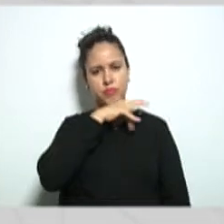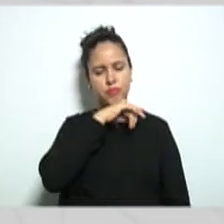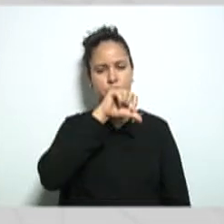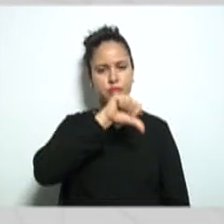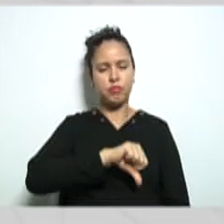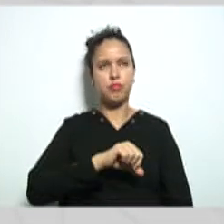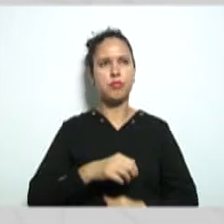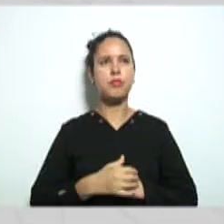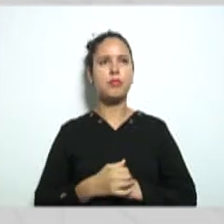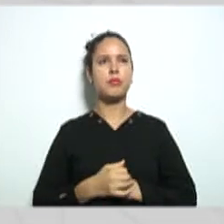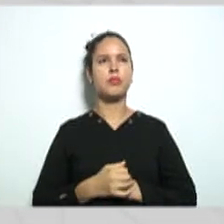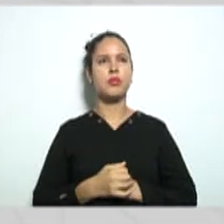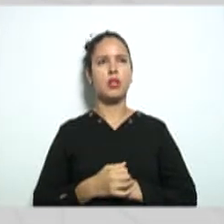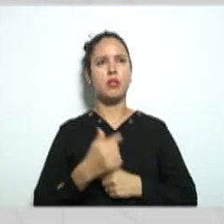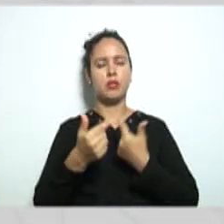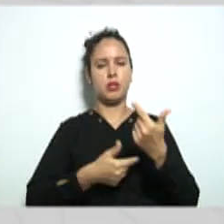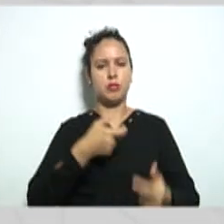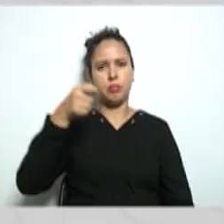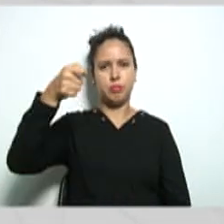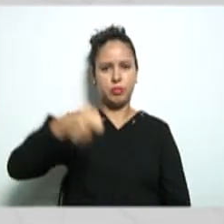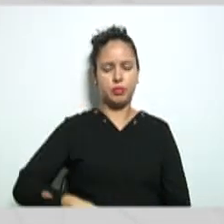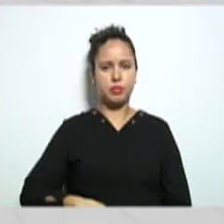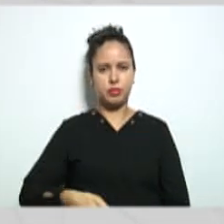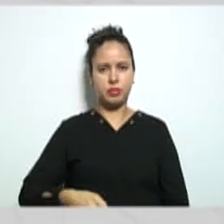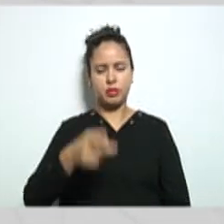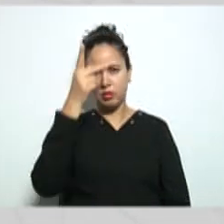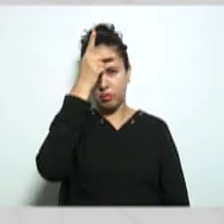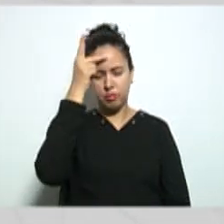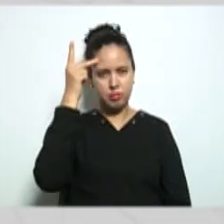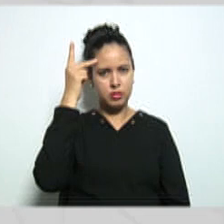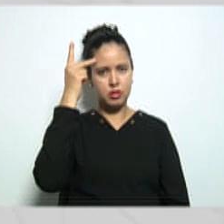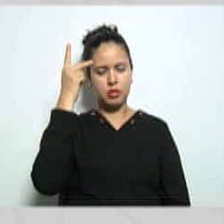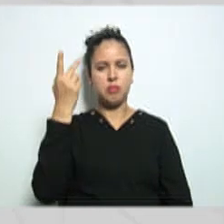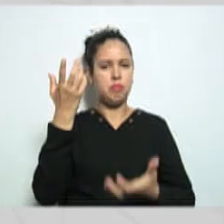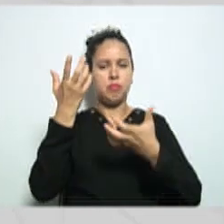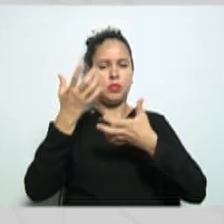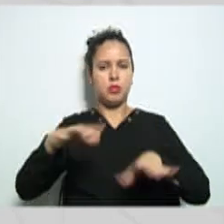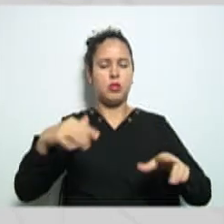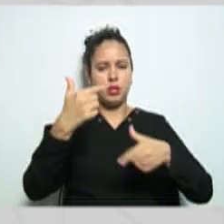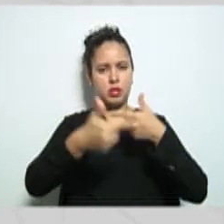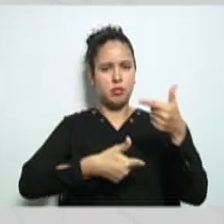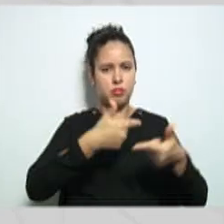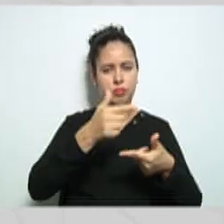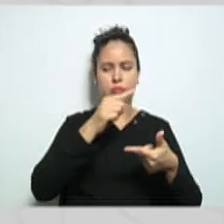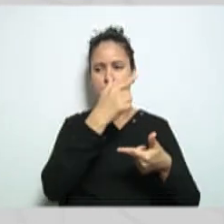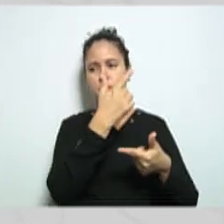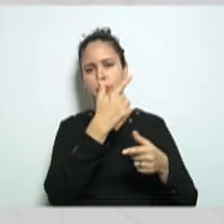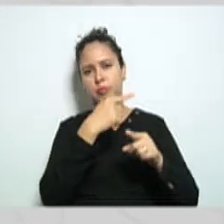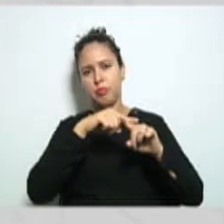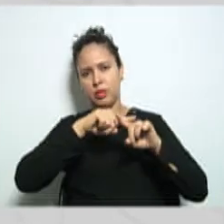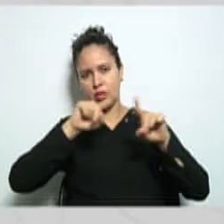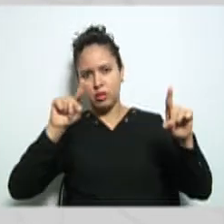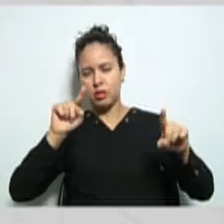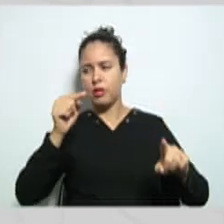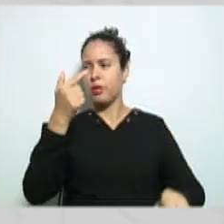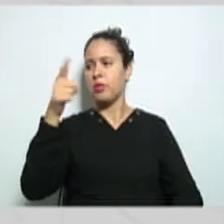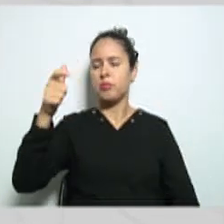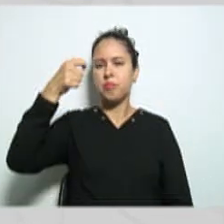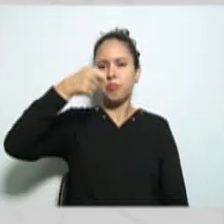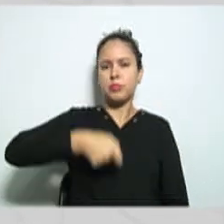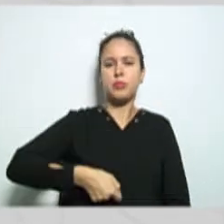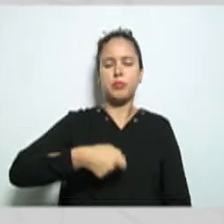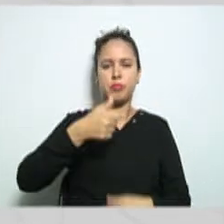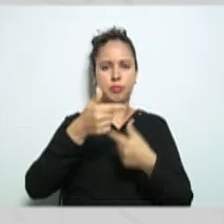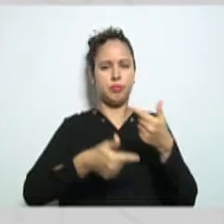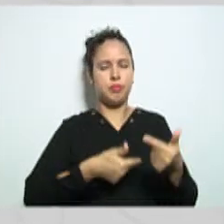trabalho forçado é aquele trabalho que a pessoa não quer realizar, né? É um trabalho que a pessoa vai